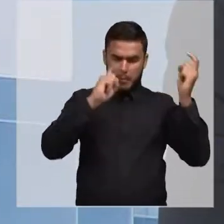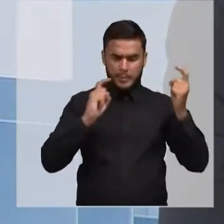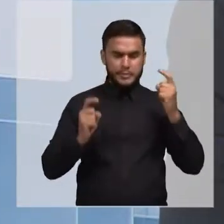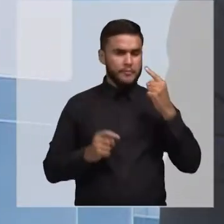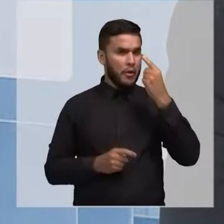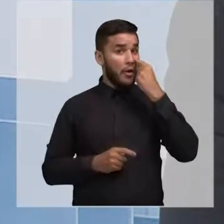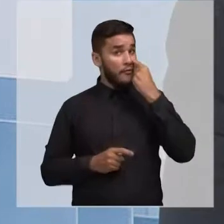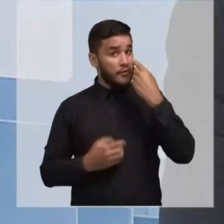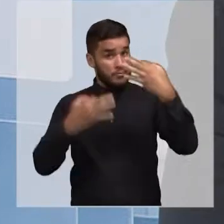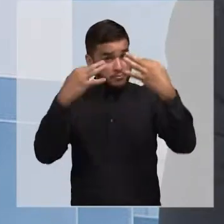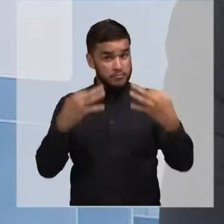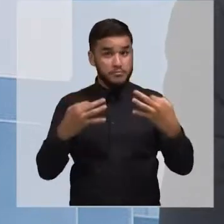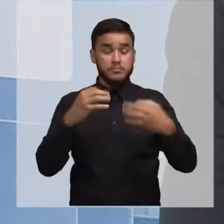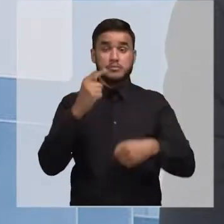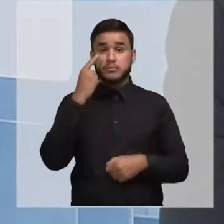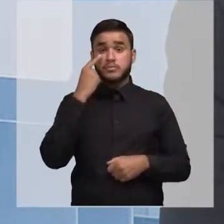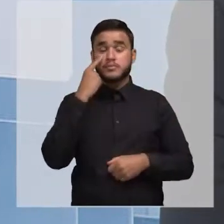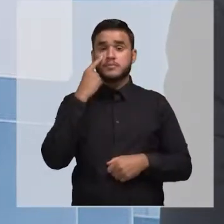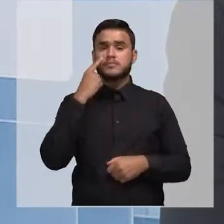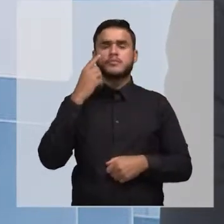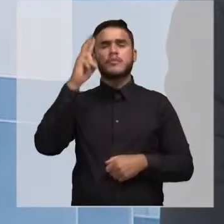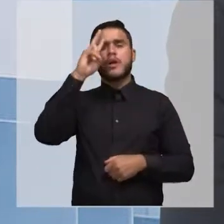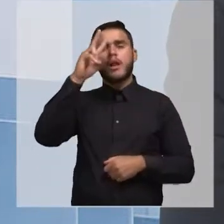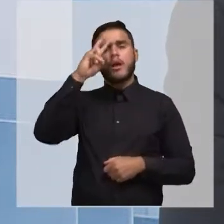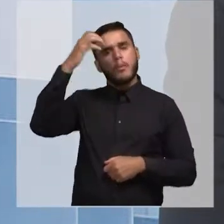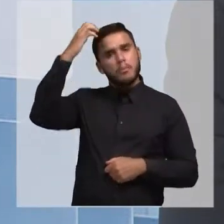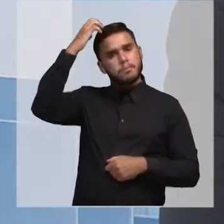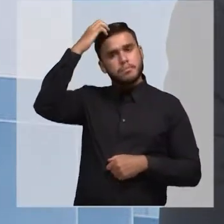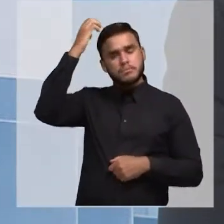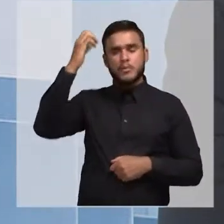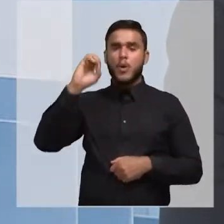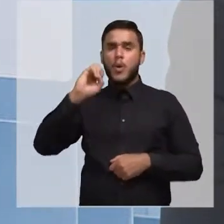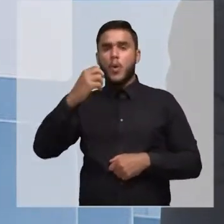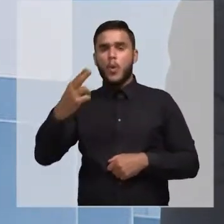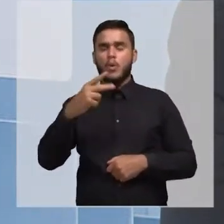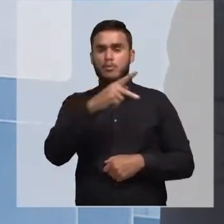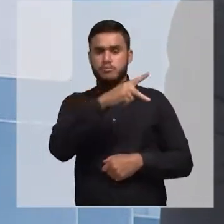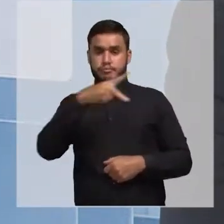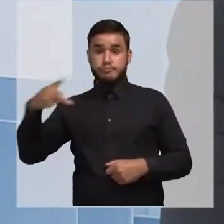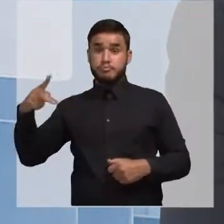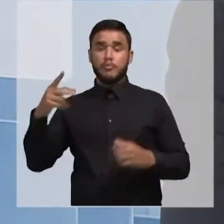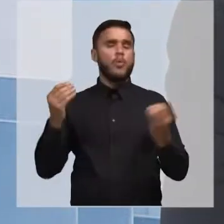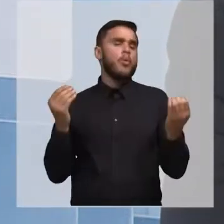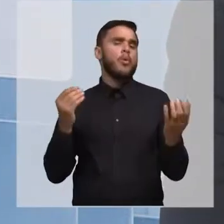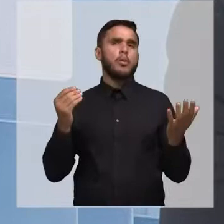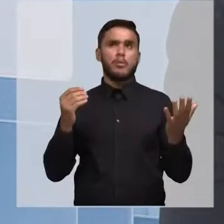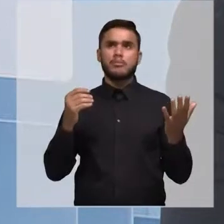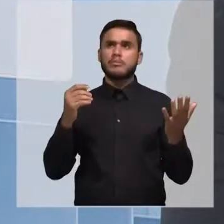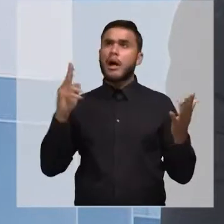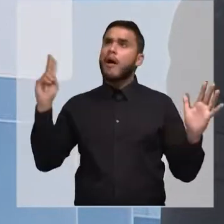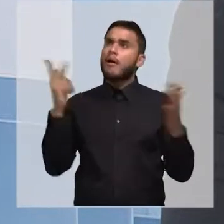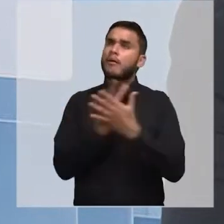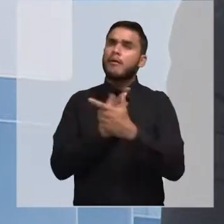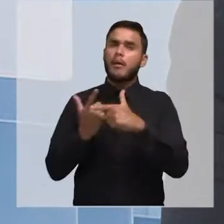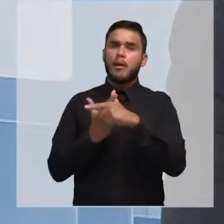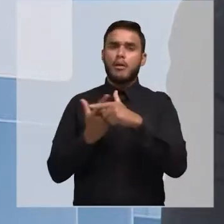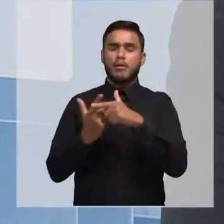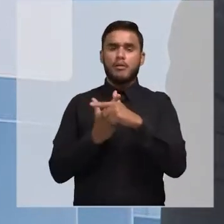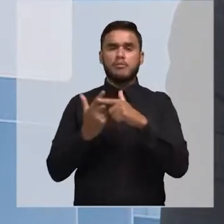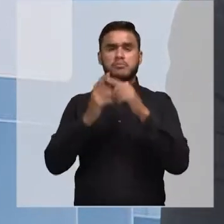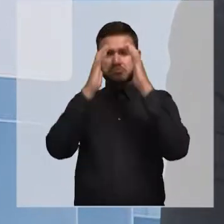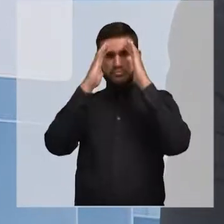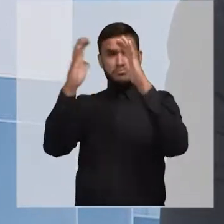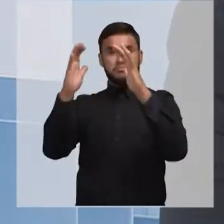se você olhar esse tempo, você não vai ver um momento mais grave, institucionalmente falando, de descrédito do